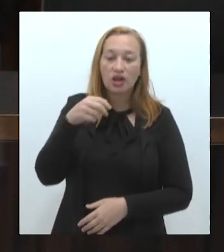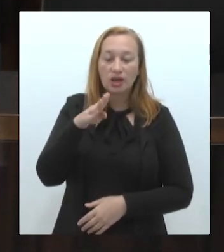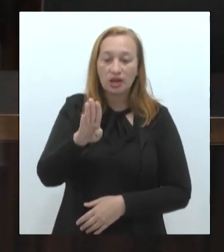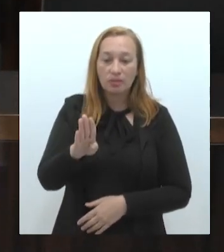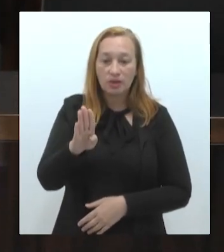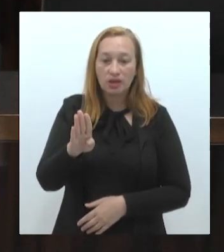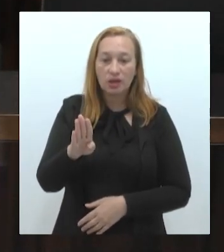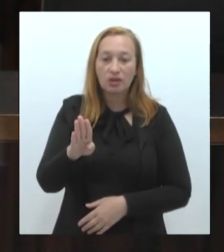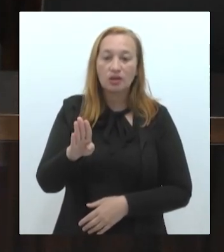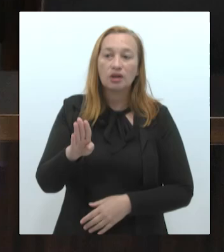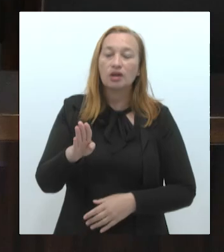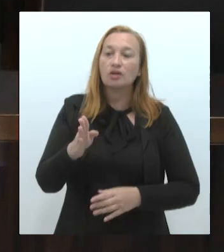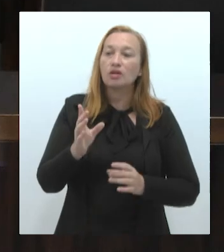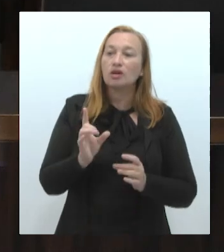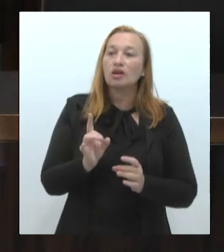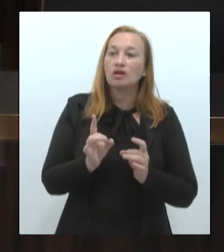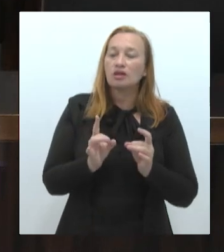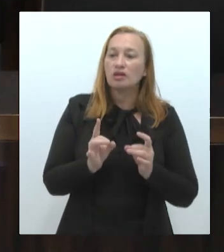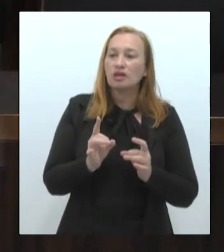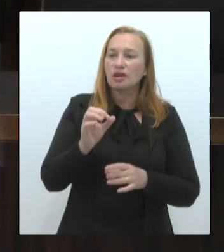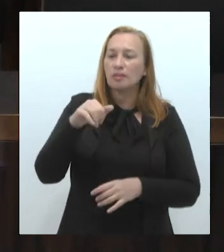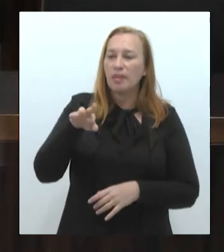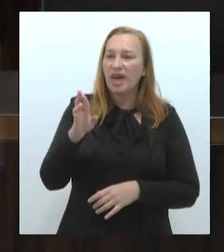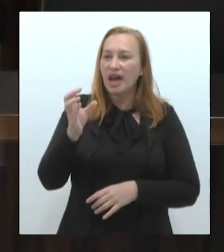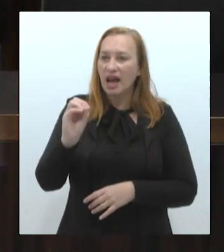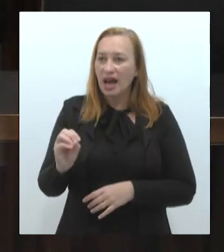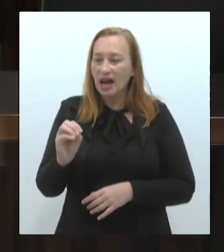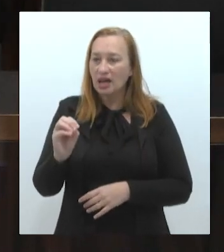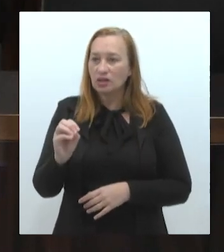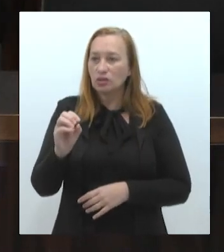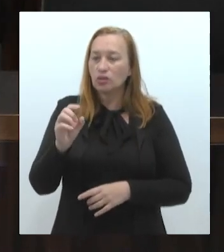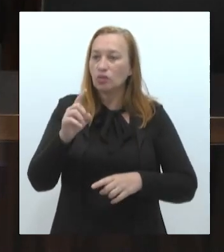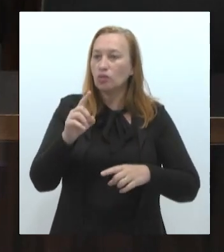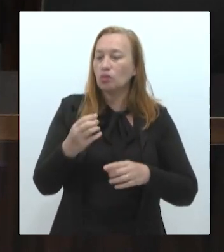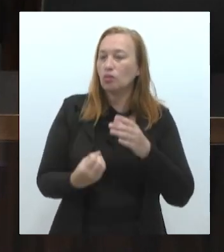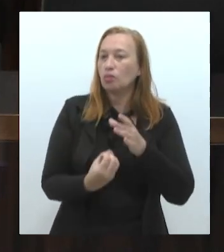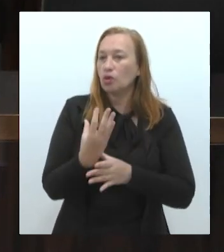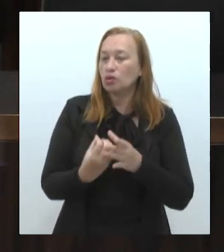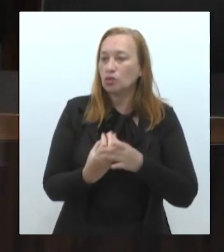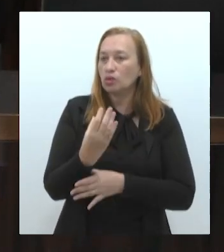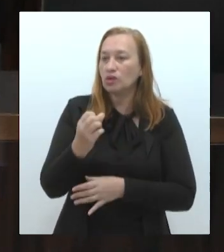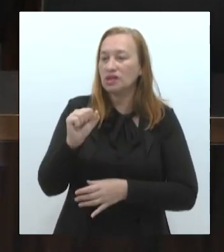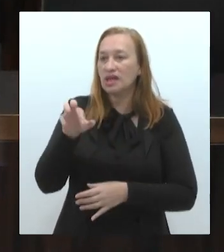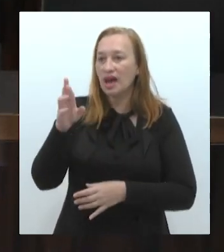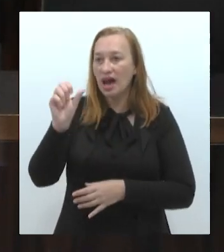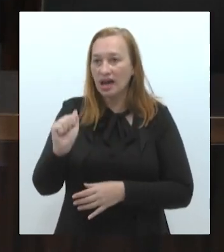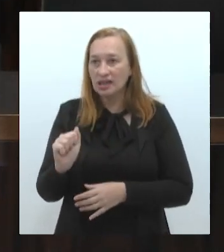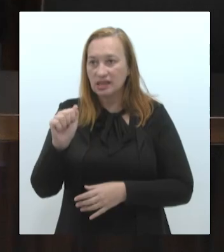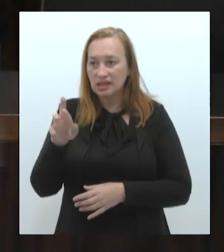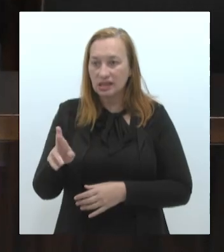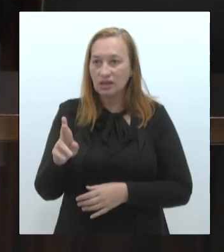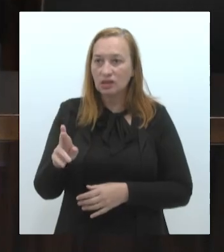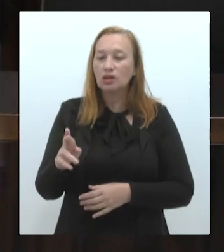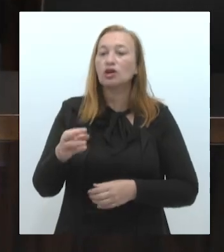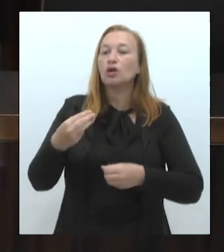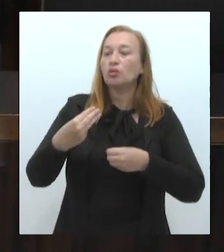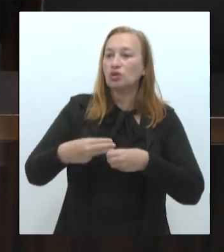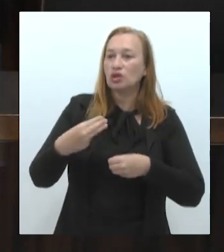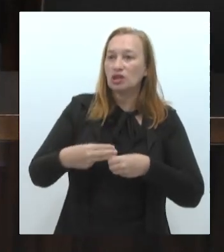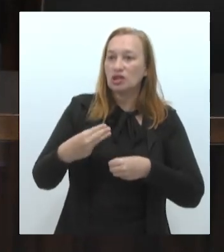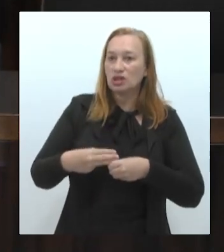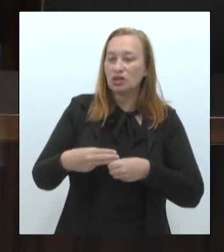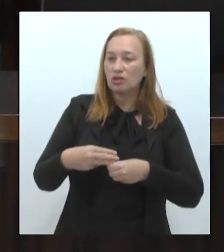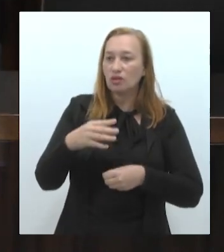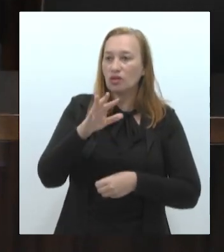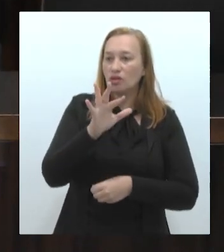que denomina Mercado Vereador Manuel do Ponte, o mercado produtor do Ceasa, localizado no município de Nova Friburgo.